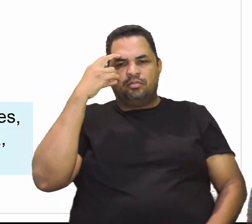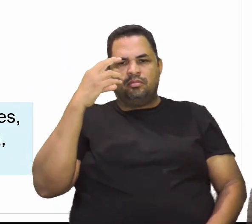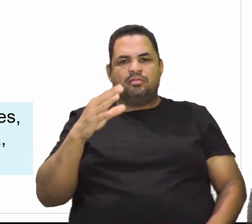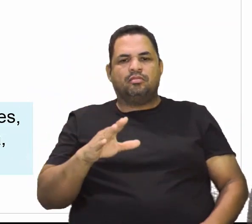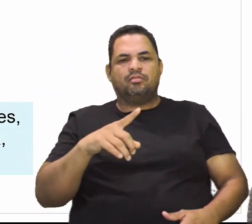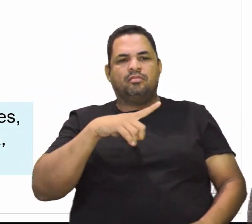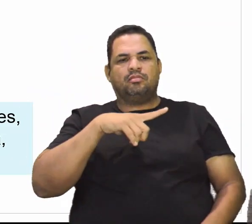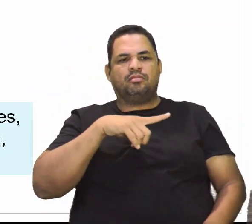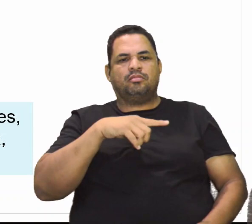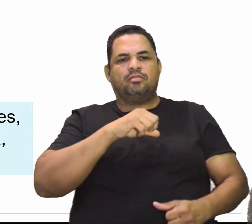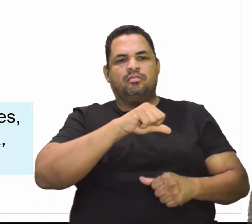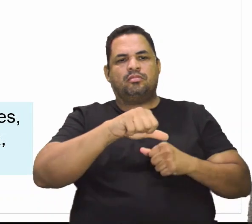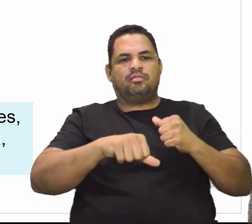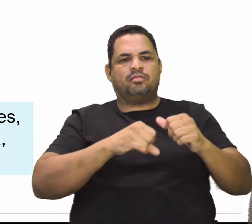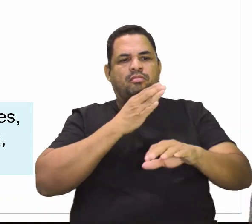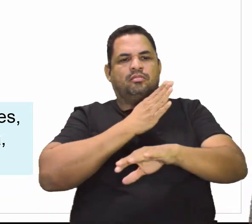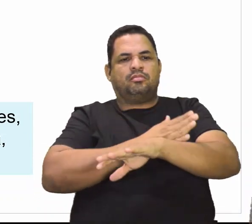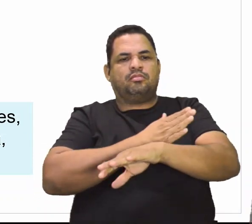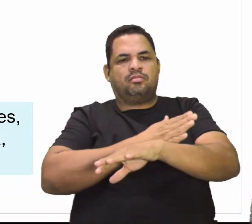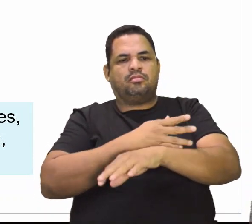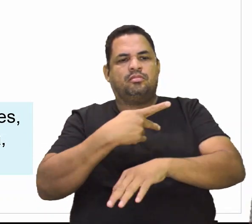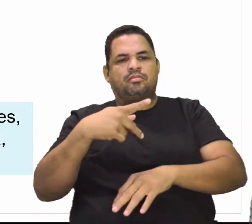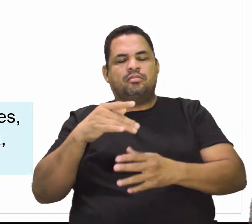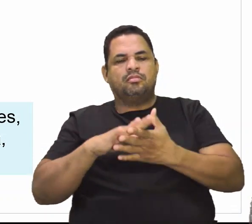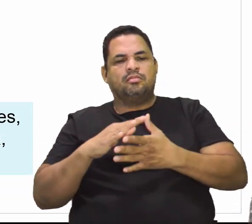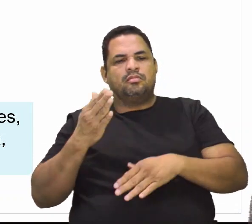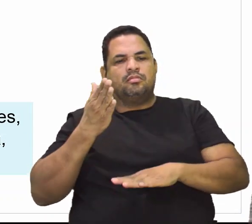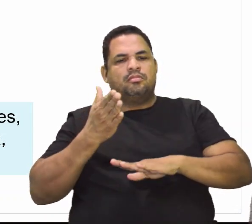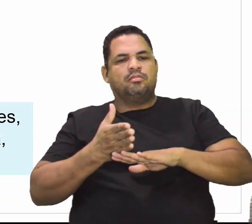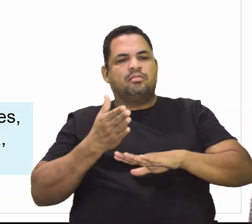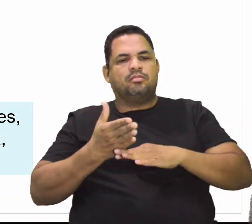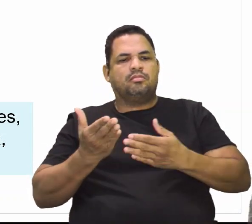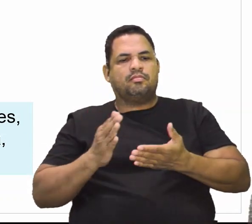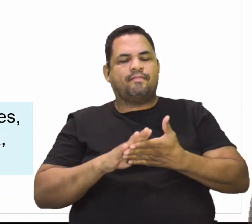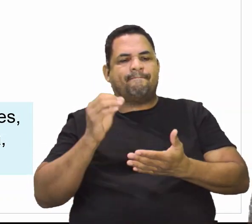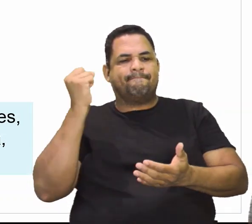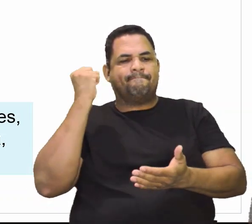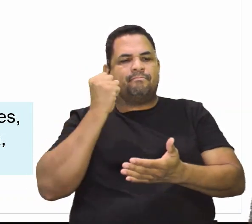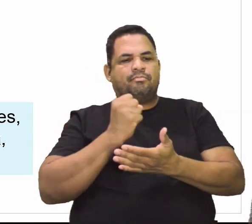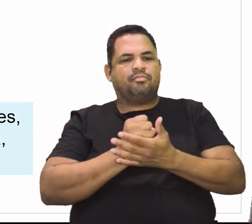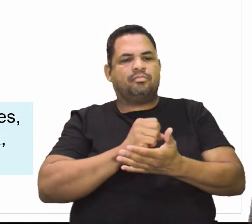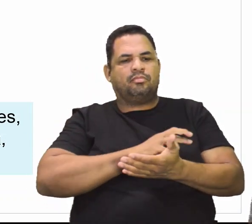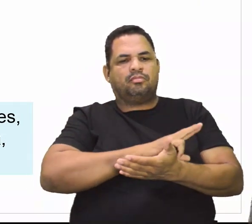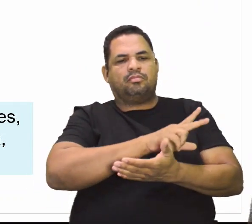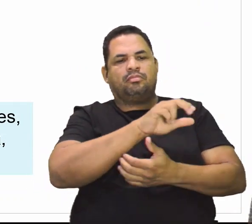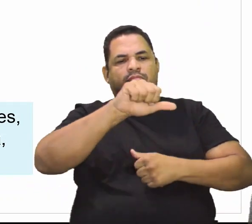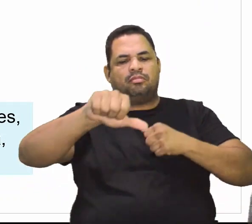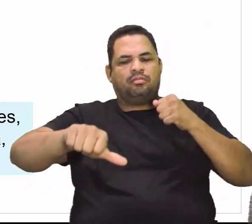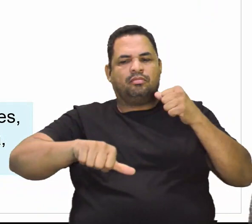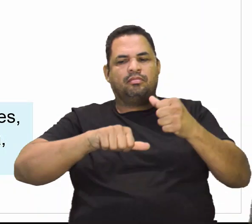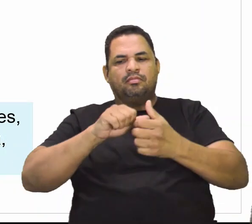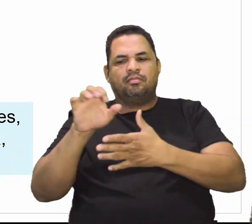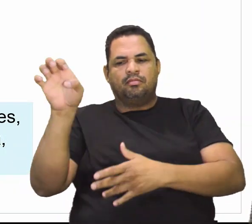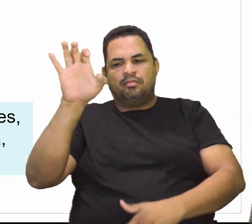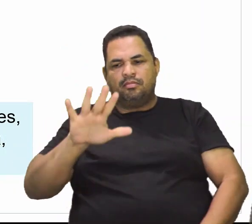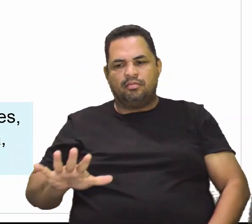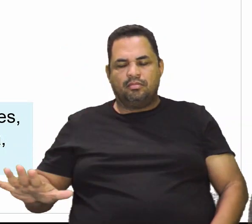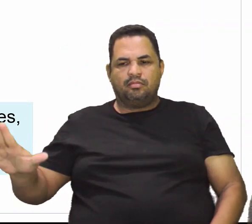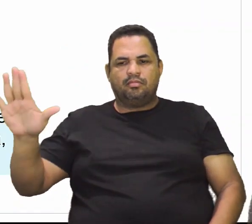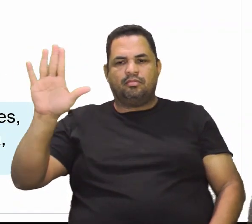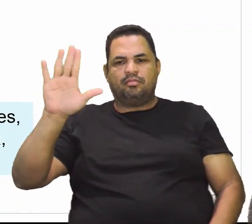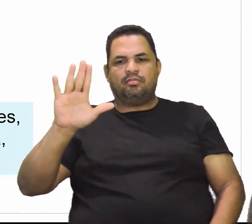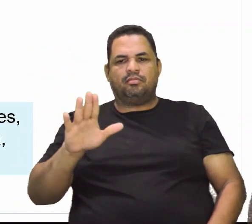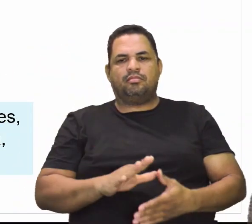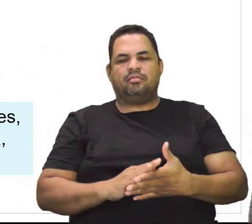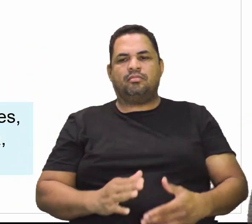temos essa transição da Idade Média para a Idade Moderna. Foi marcada por inúmeras mudanças na Europa.